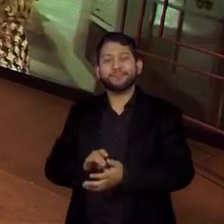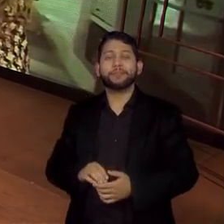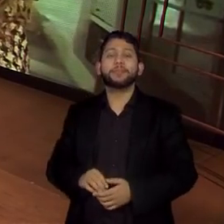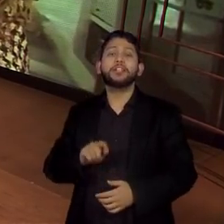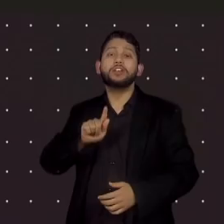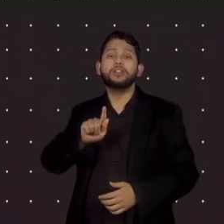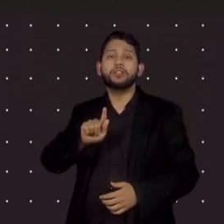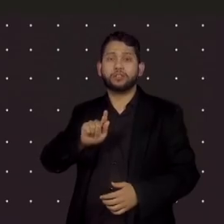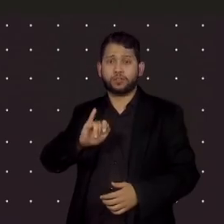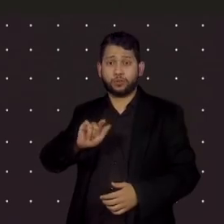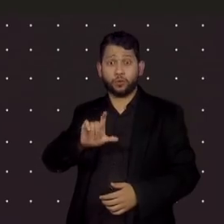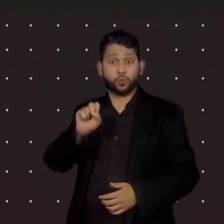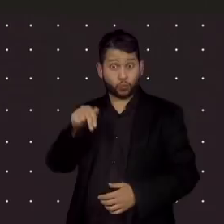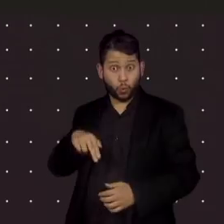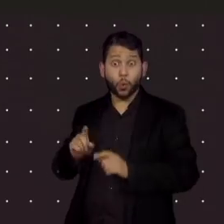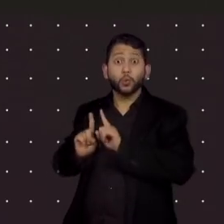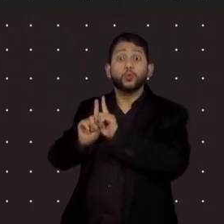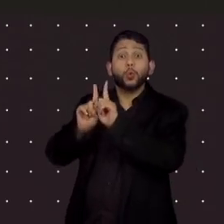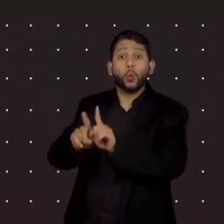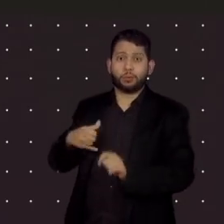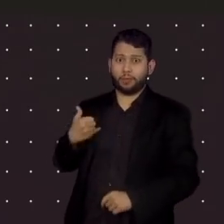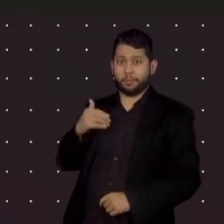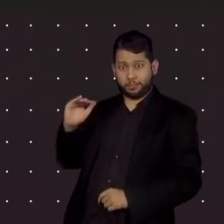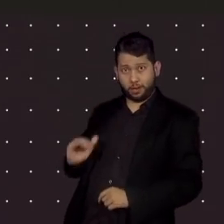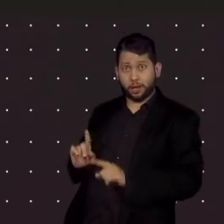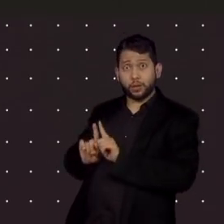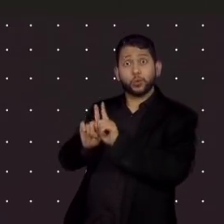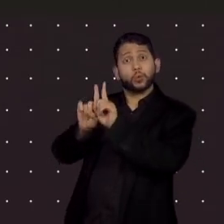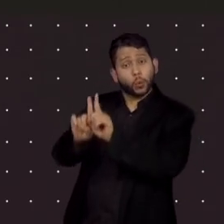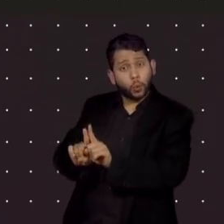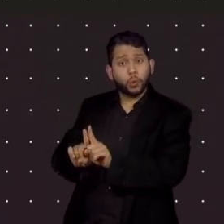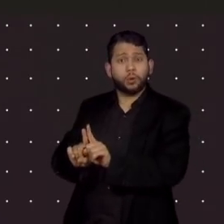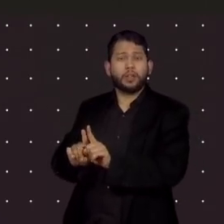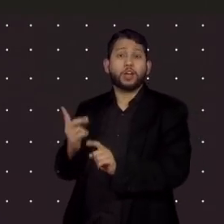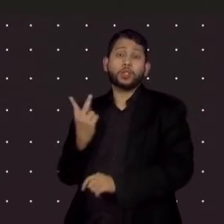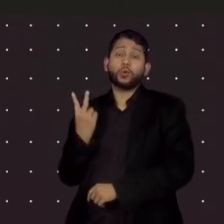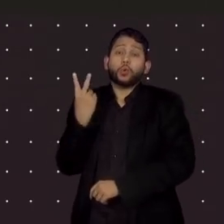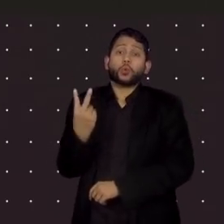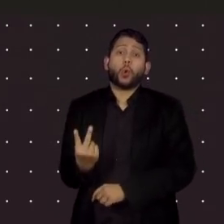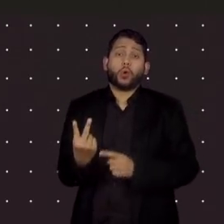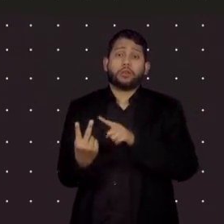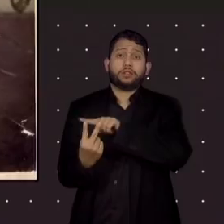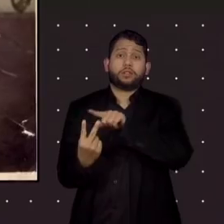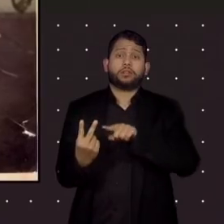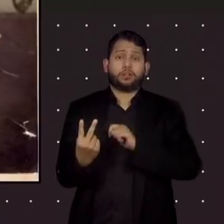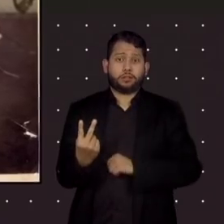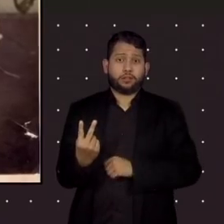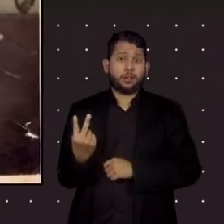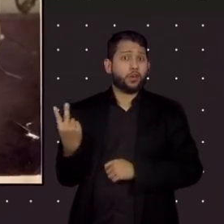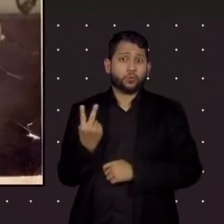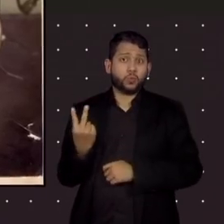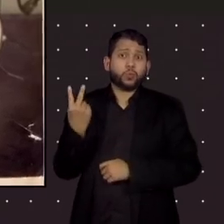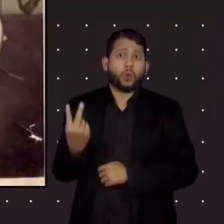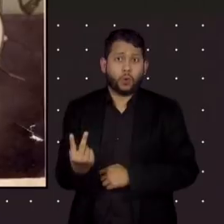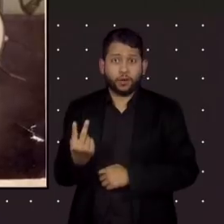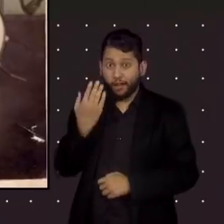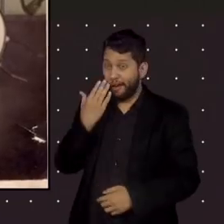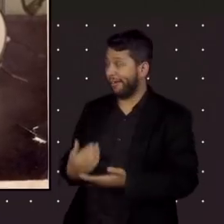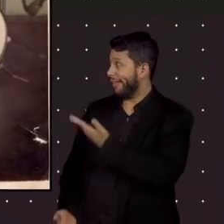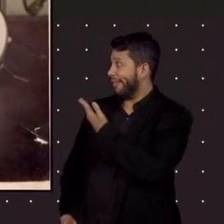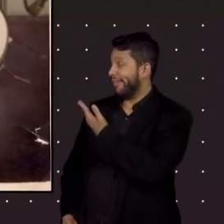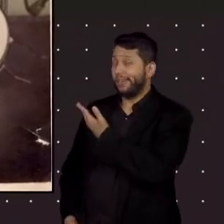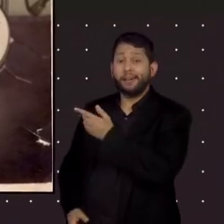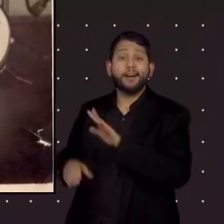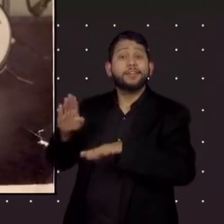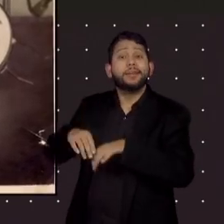Gilson me acompanhava quando era criança no Fã-Clube Mirim. Ele era uma dupla, Gelson e Gilson. E eu, às vezes, ia na casa da mãe